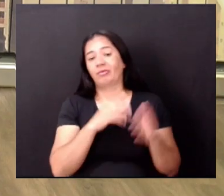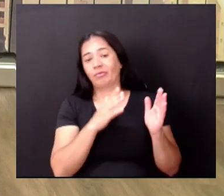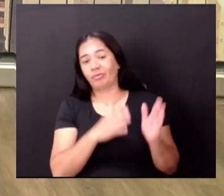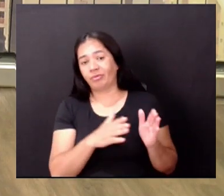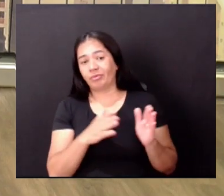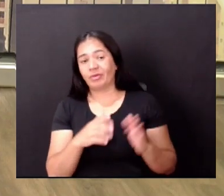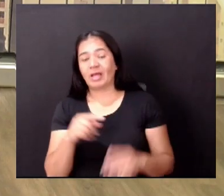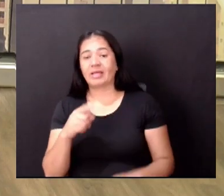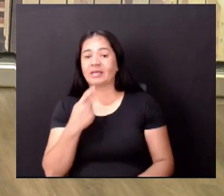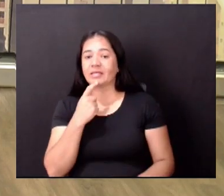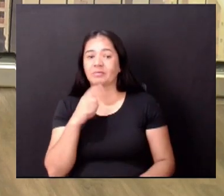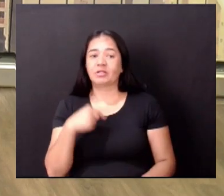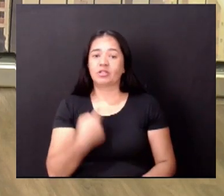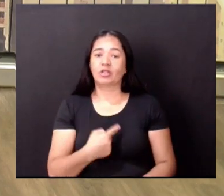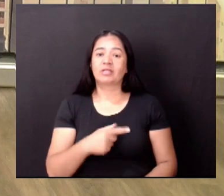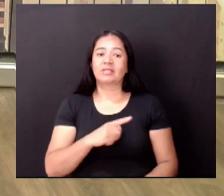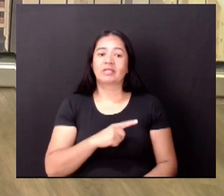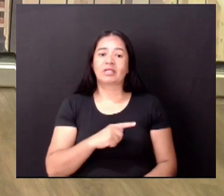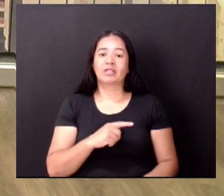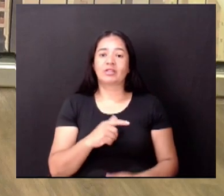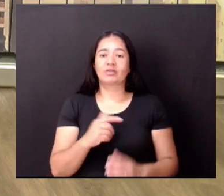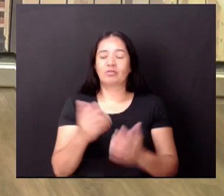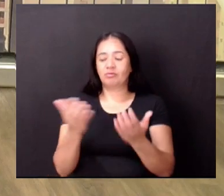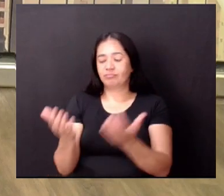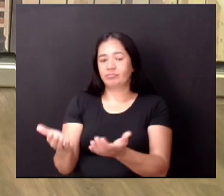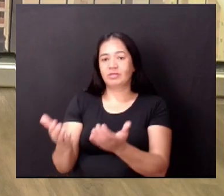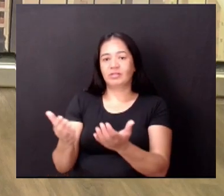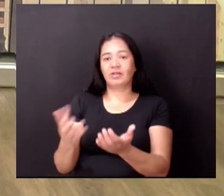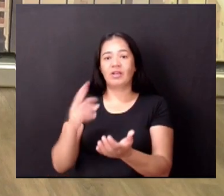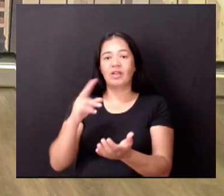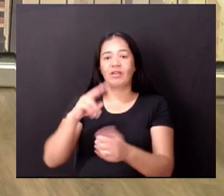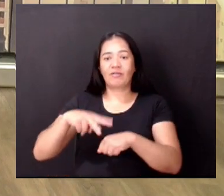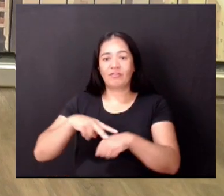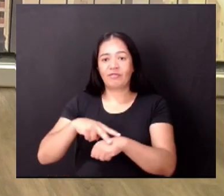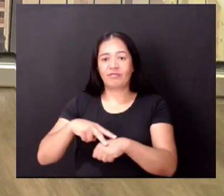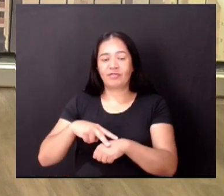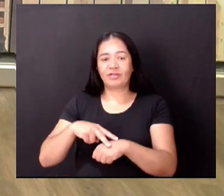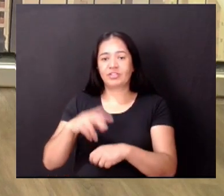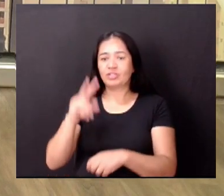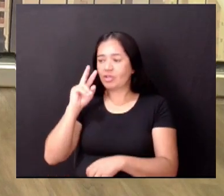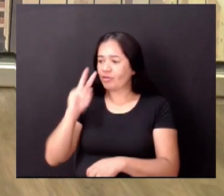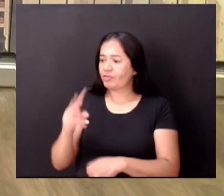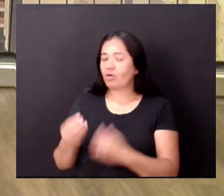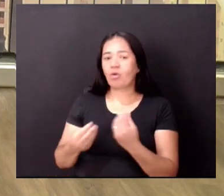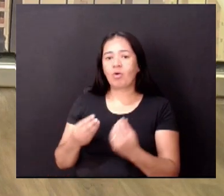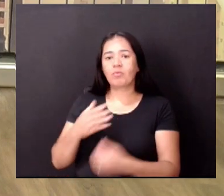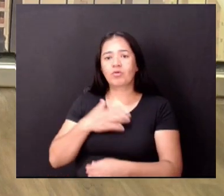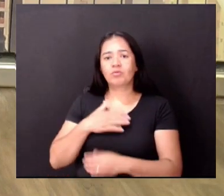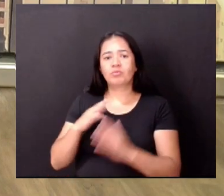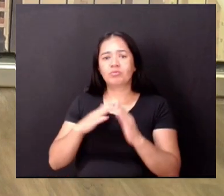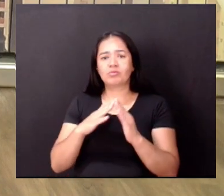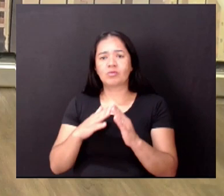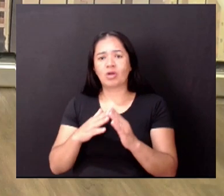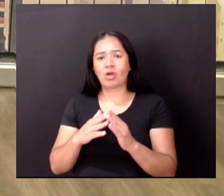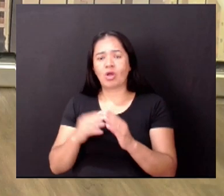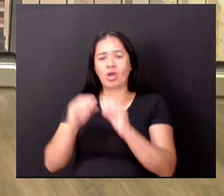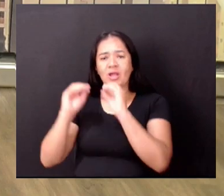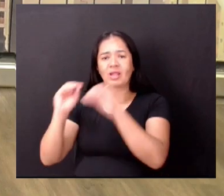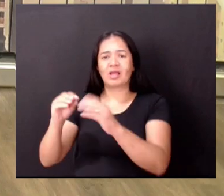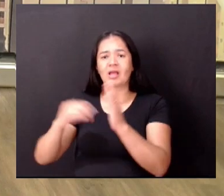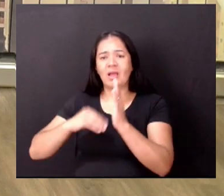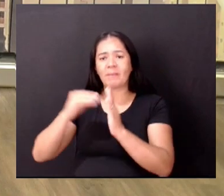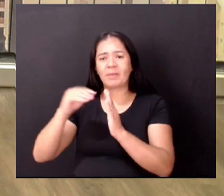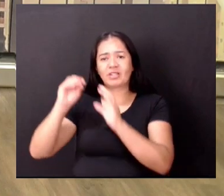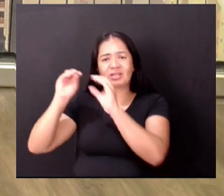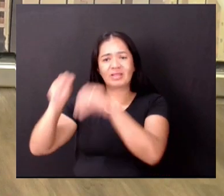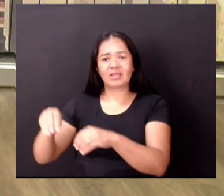tem todo um processo, né? Aqui em Campinas a gente tem umas caçambas verdes de orgânico e eu vejo como meus vizinhos Uhum. colocam um monte